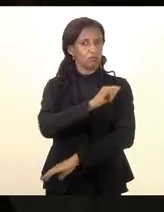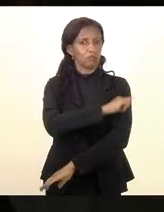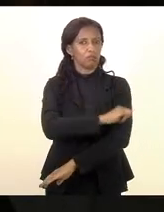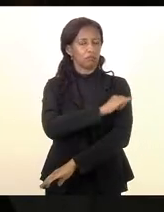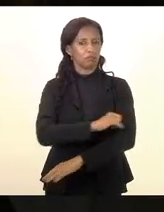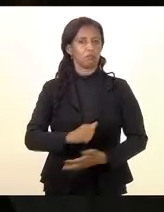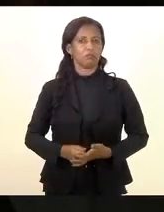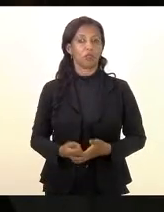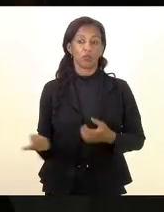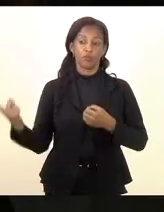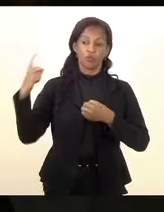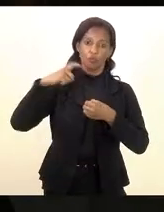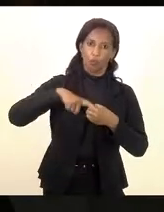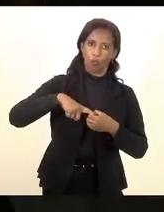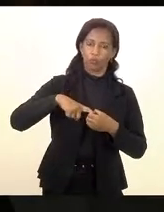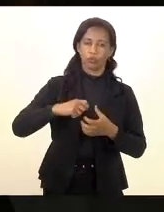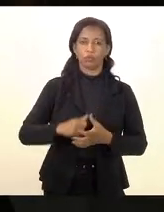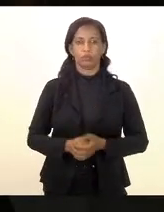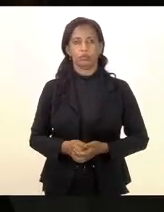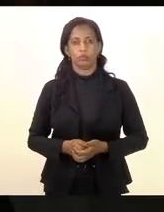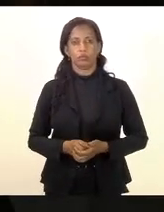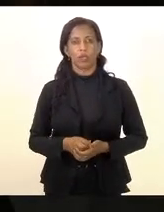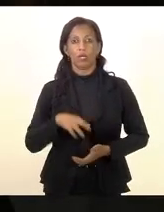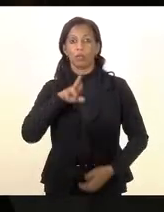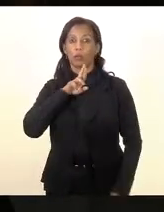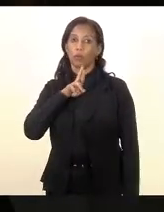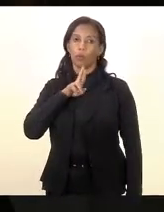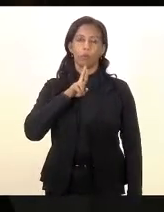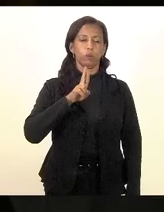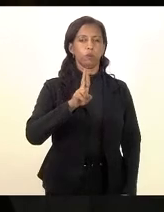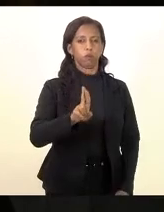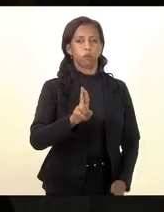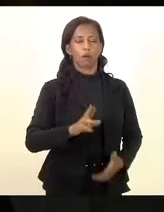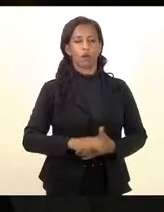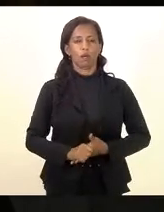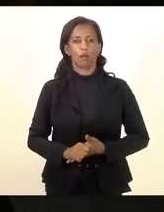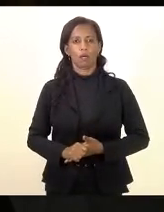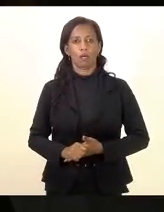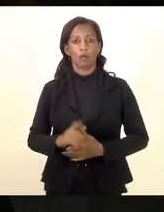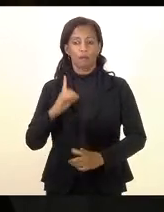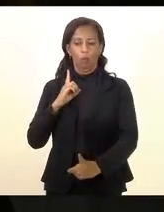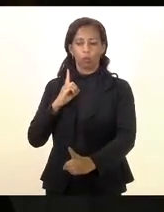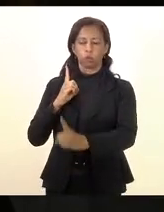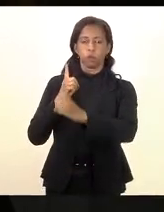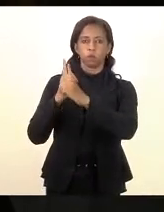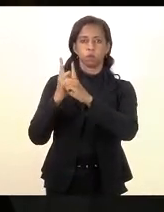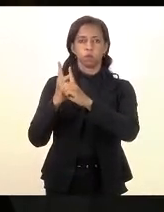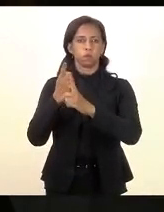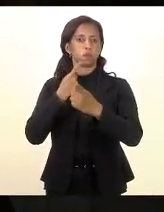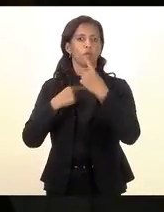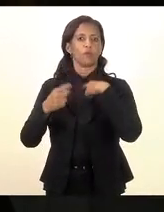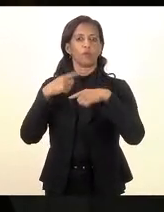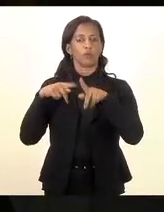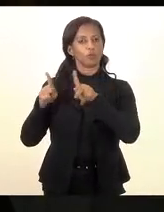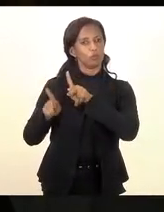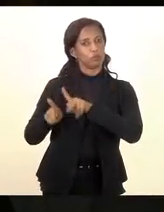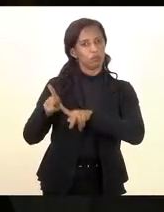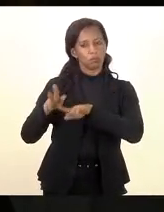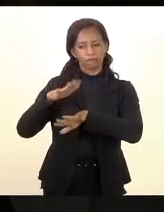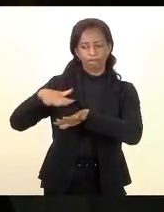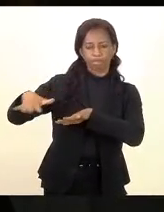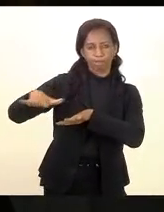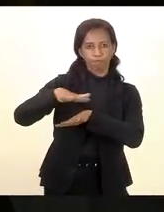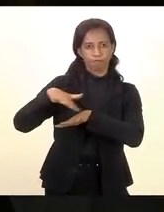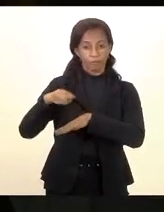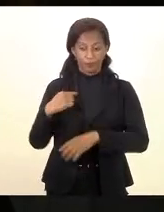volte novamente a dar uma resposta e vá ao encontro da vontade popular e que